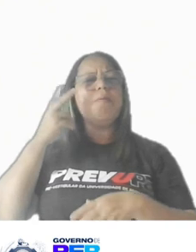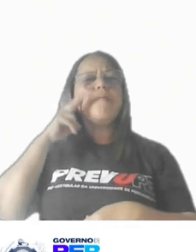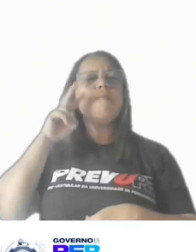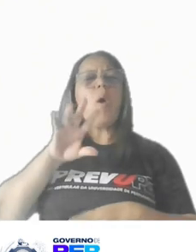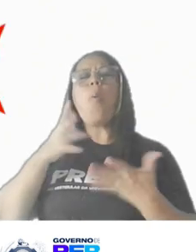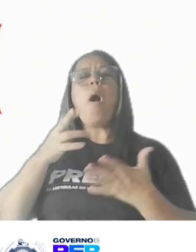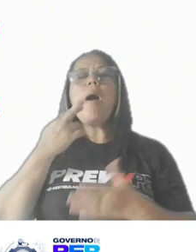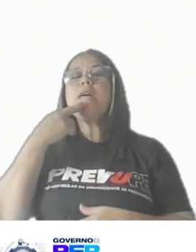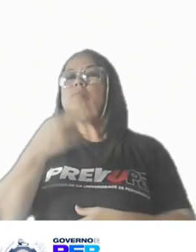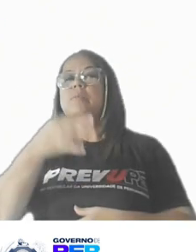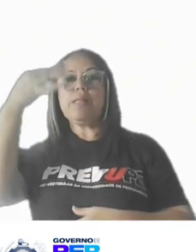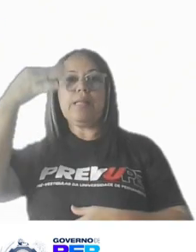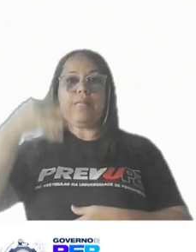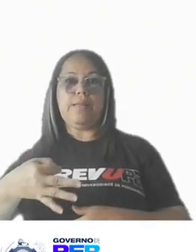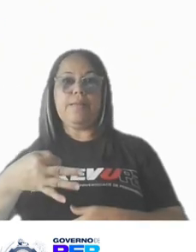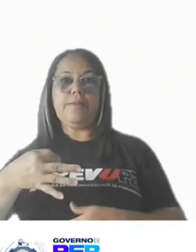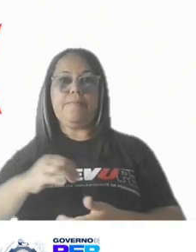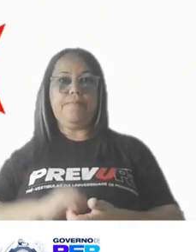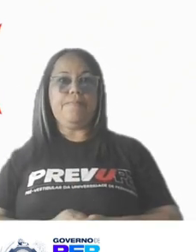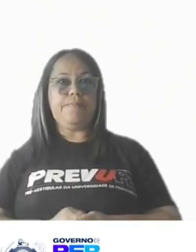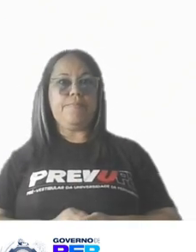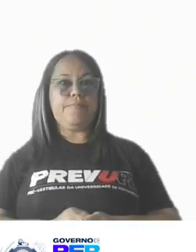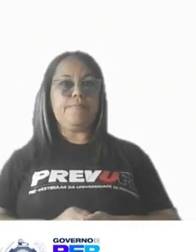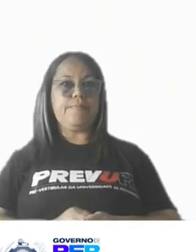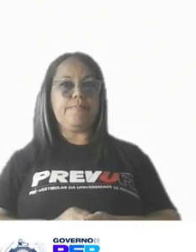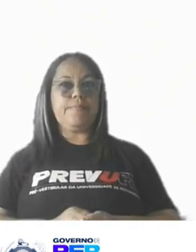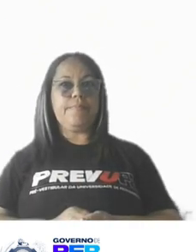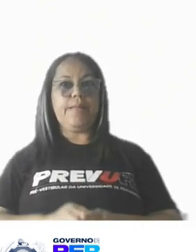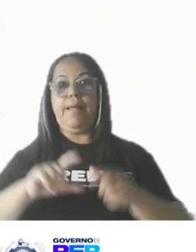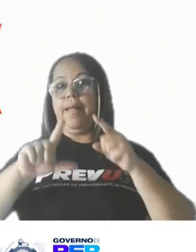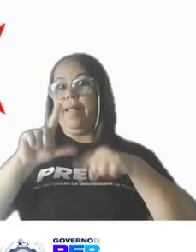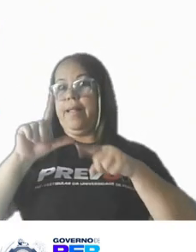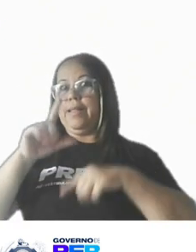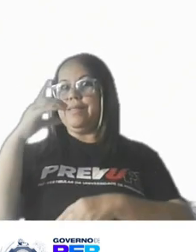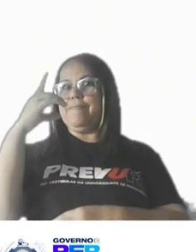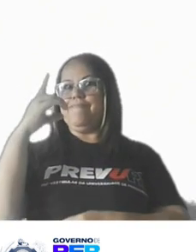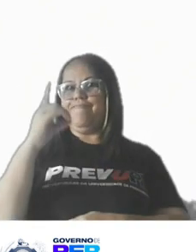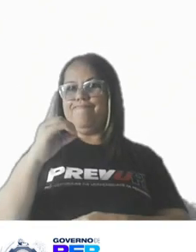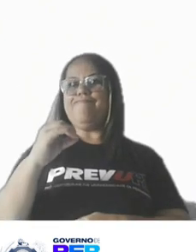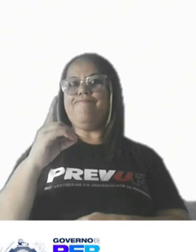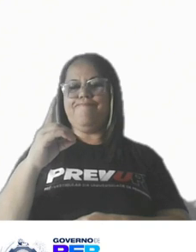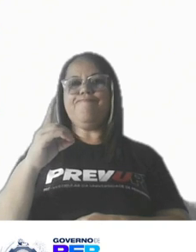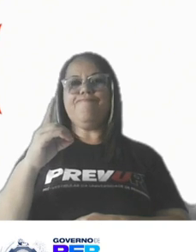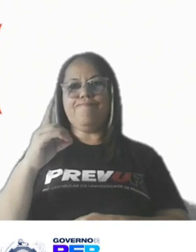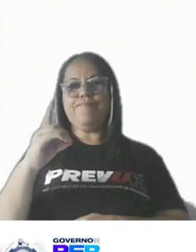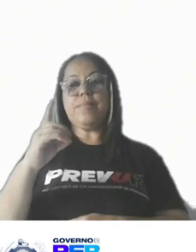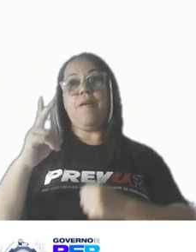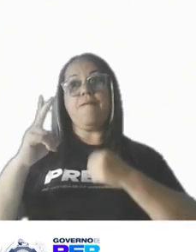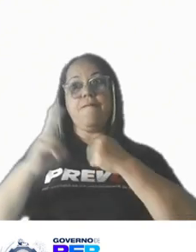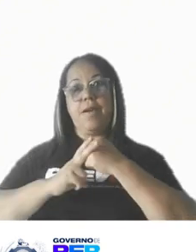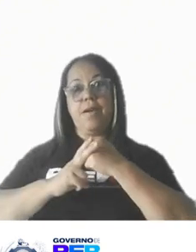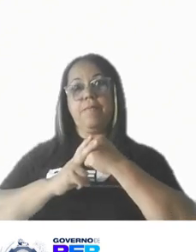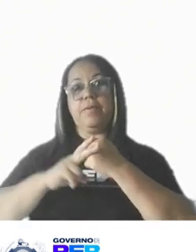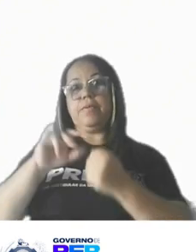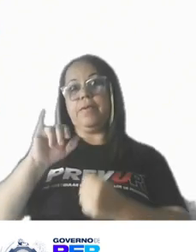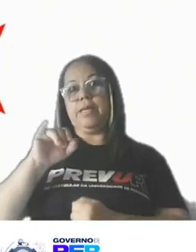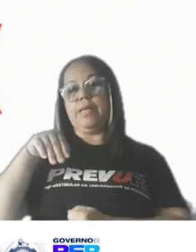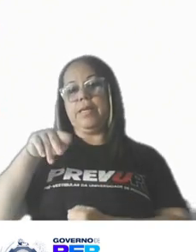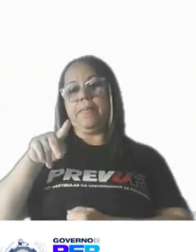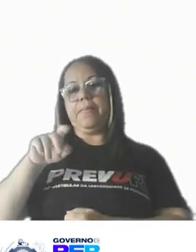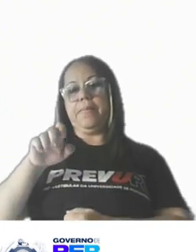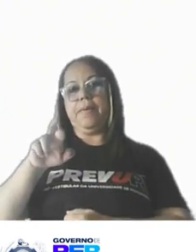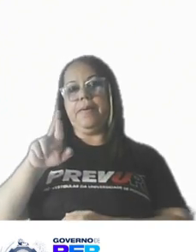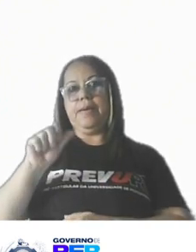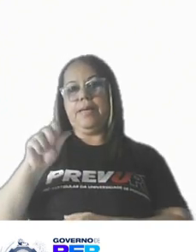resposta correta? É a letra D, né? Alternativa D. É a presença de verbos no imperativo, de